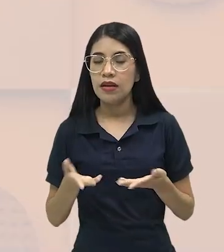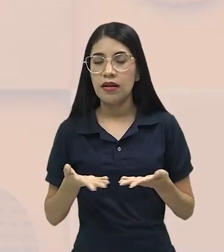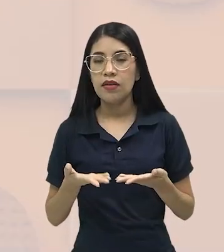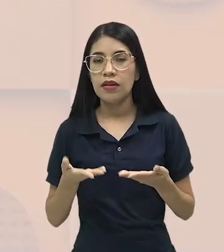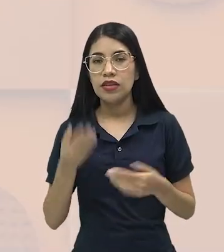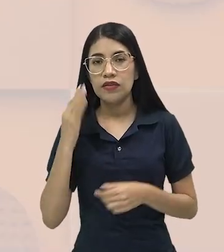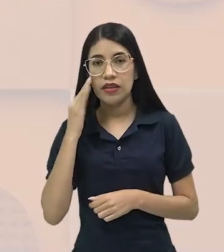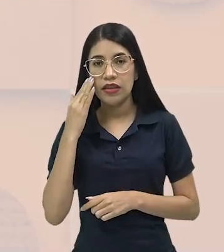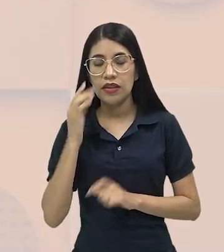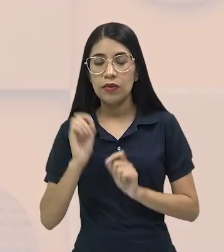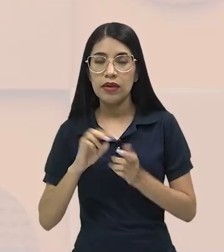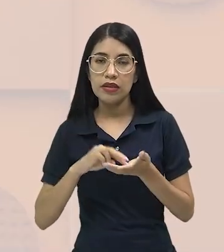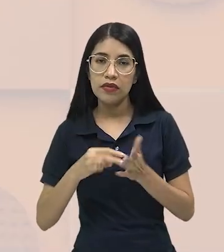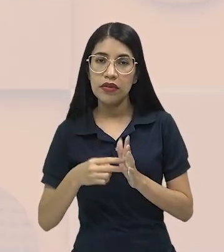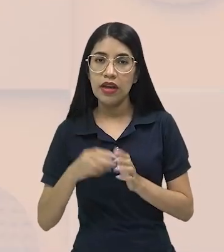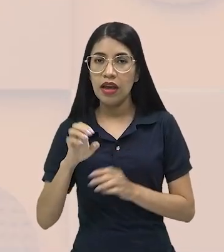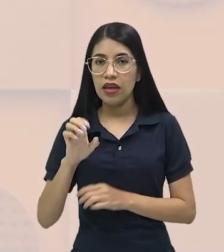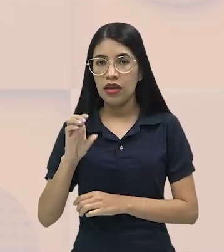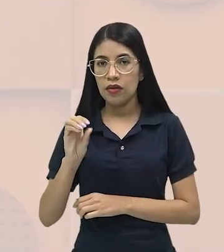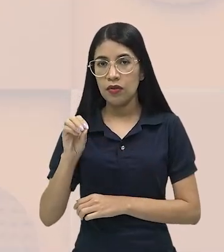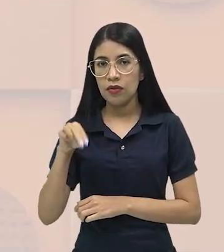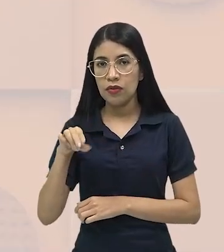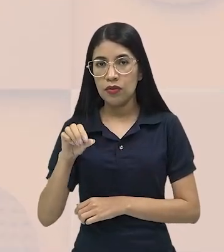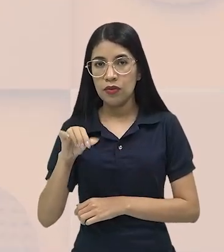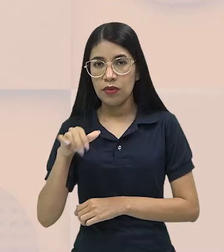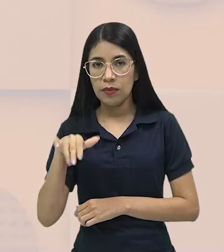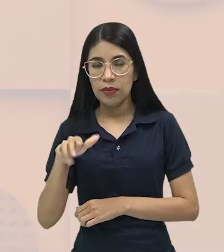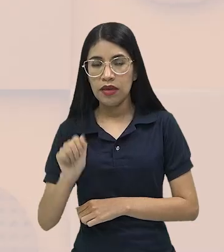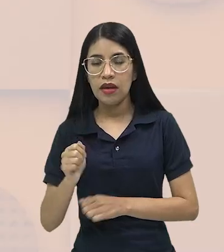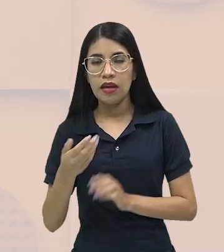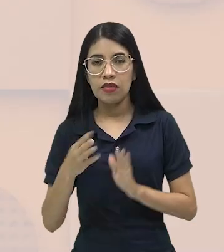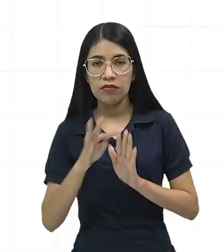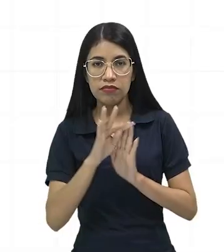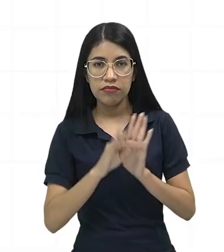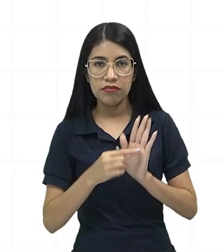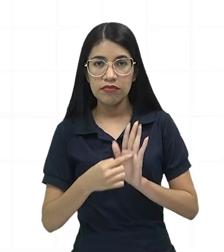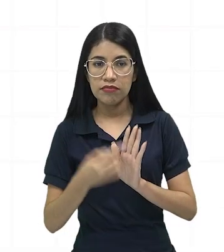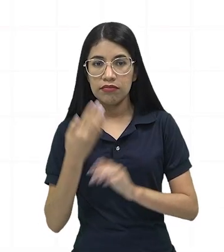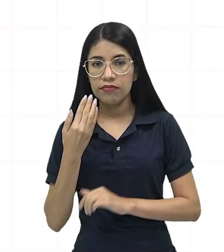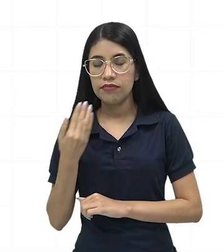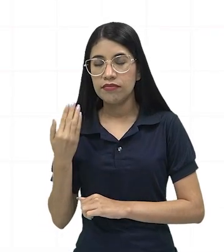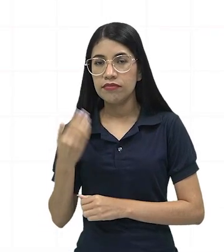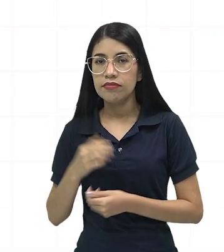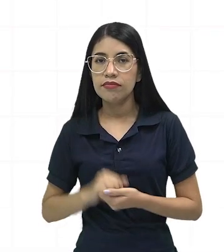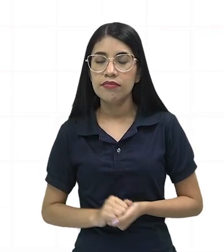princípio, o que é uma economia, vamos agora ao nosso texto.